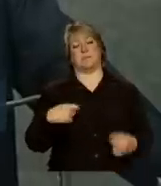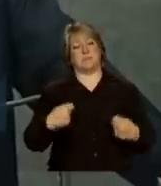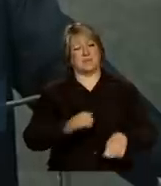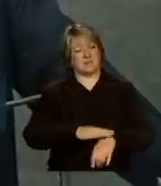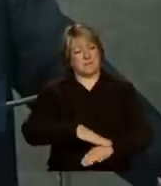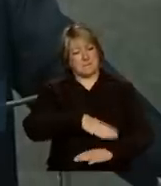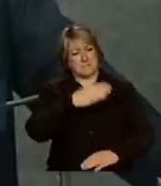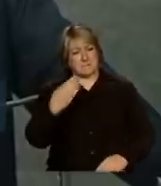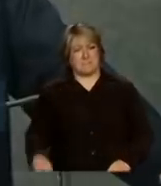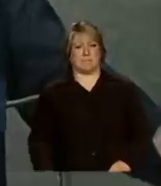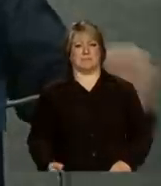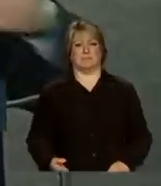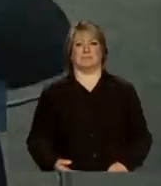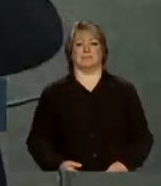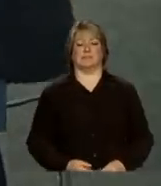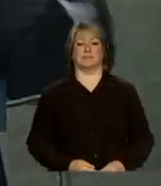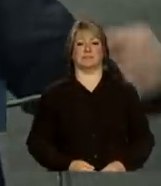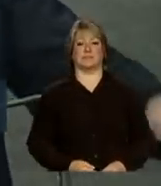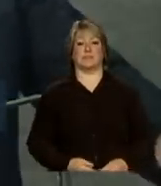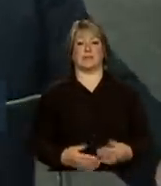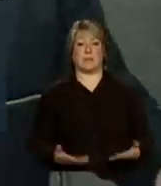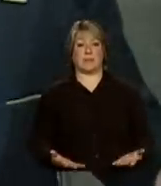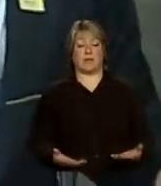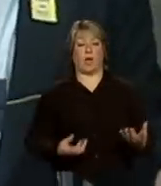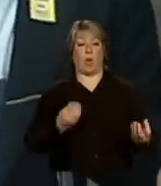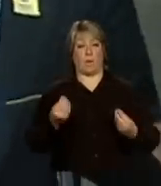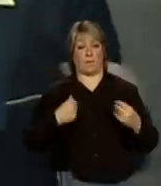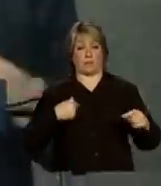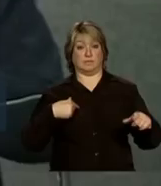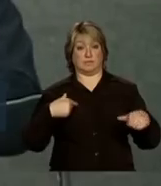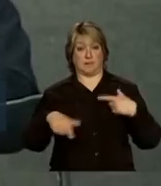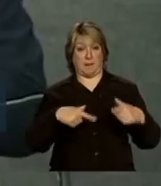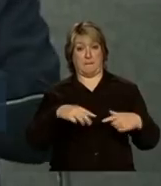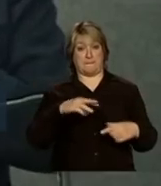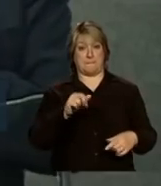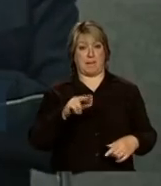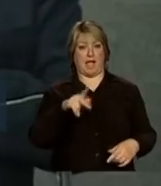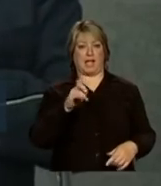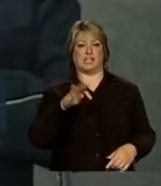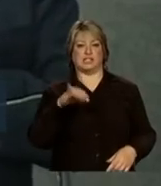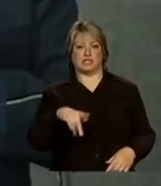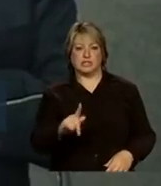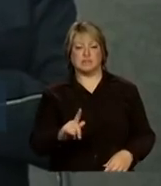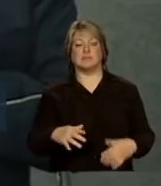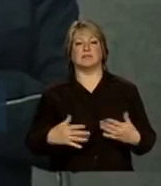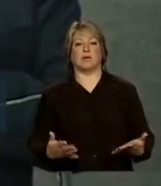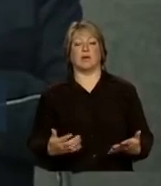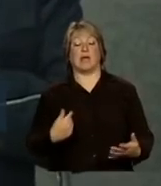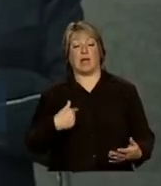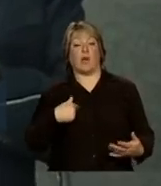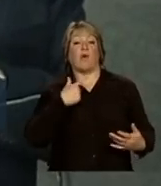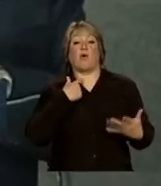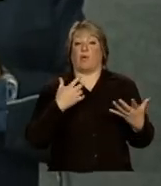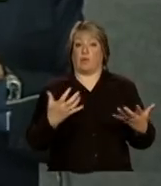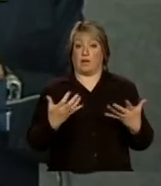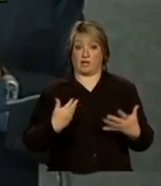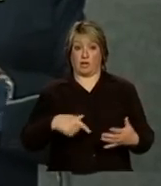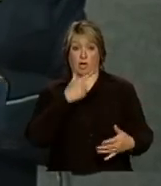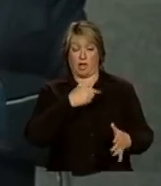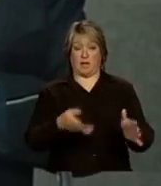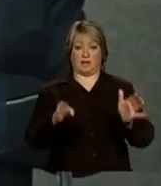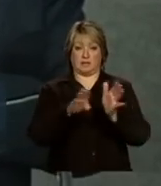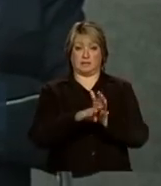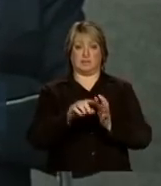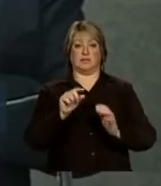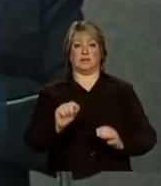eu digo assim Aí como eu trabalho em benchmark eu digo assim bom eu gostaria que nós atingissem no nosso da